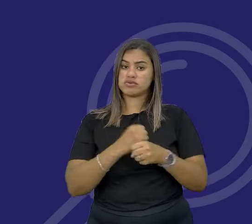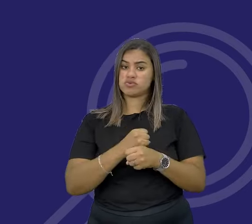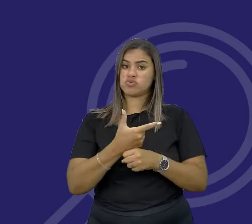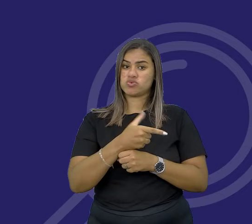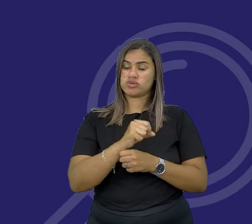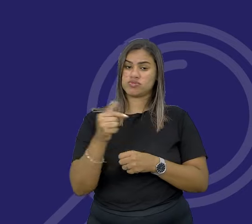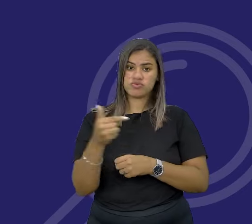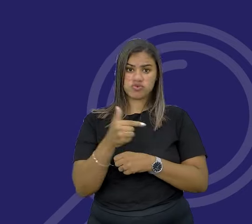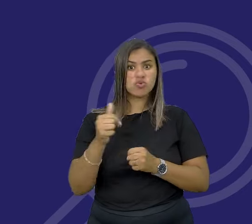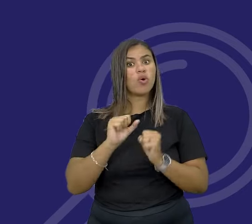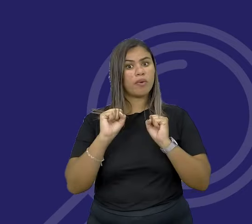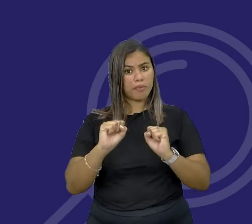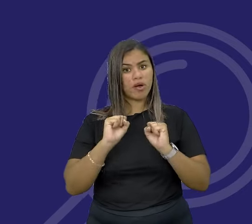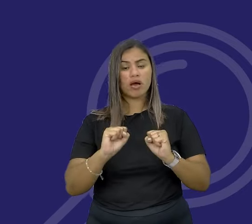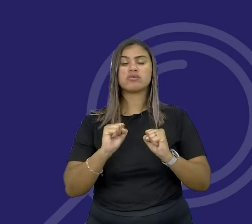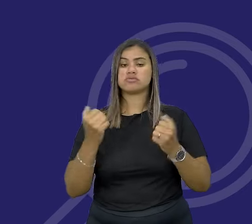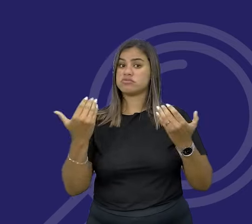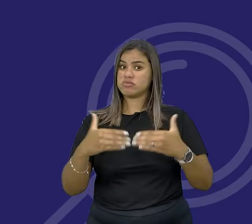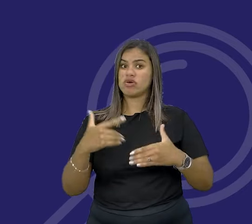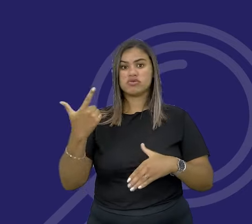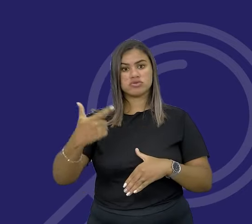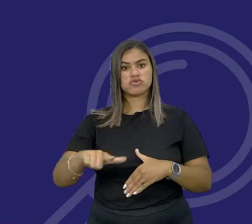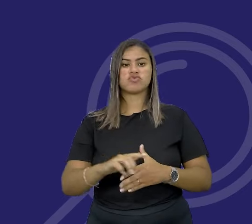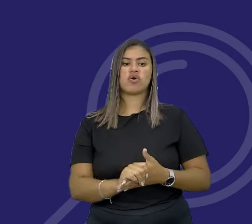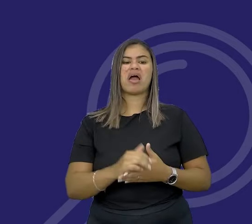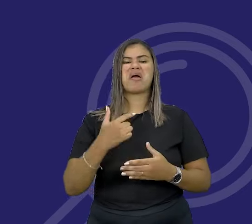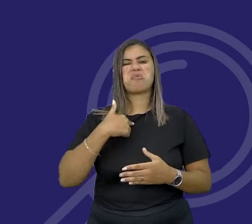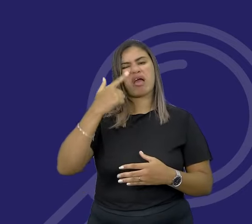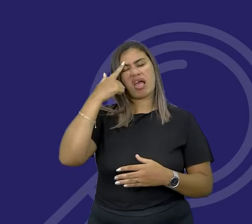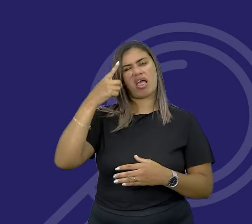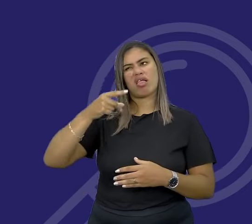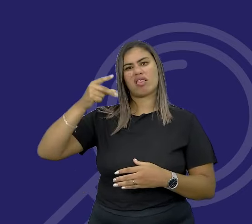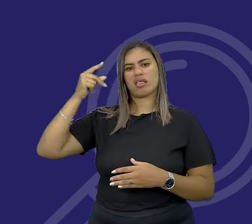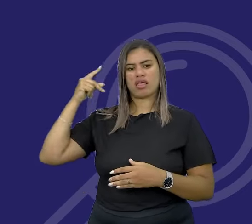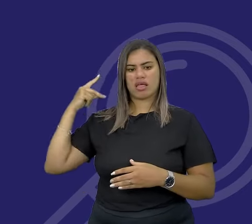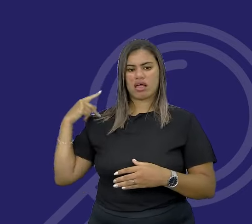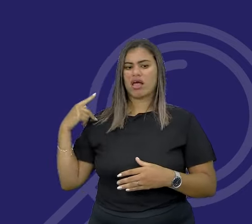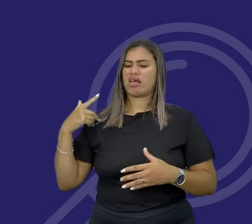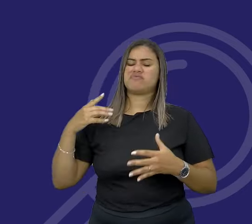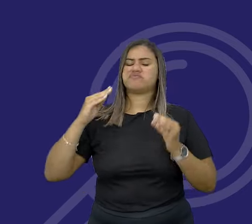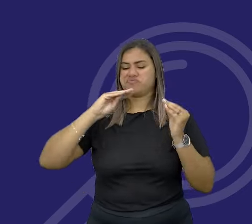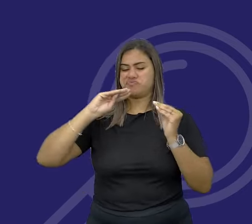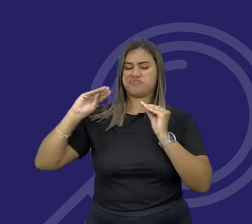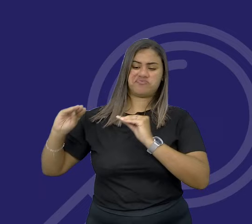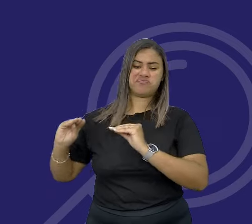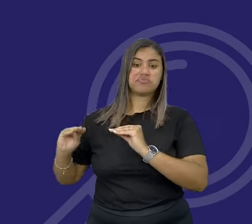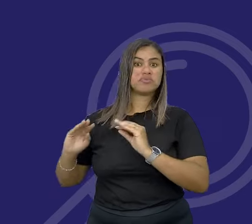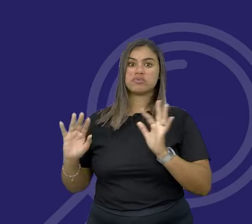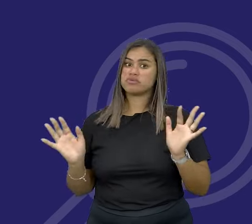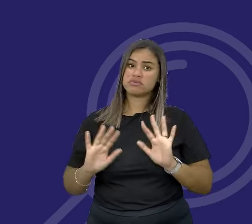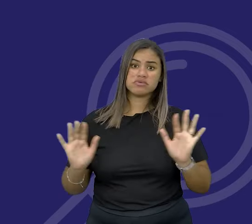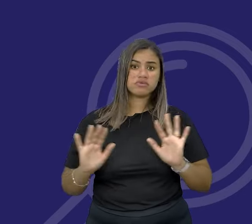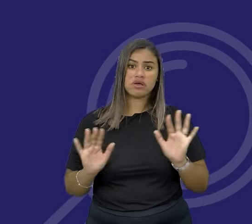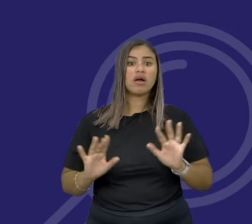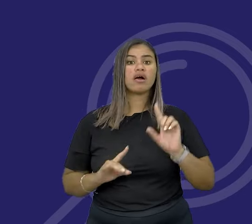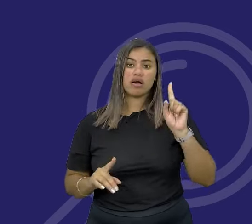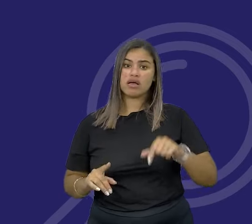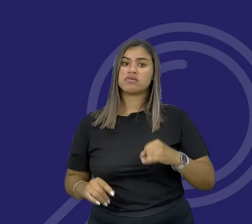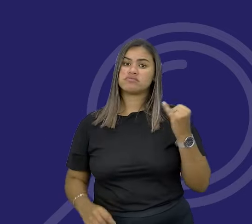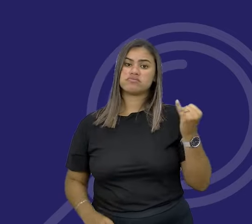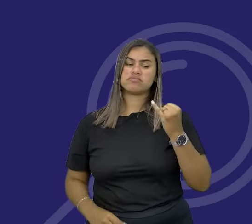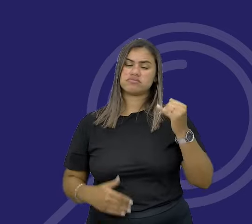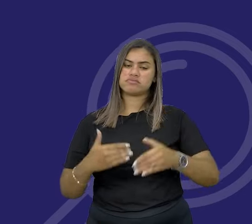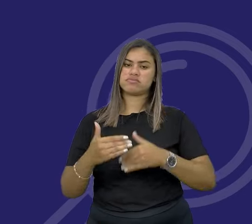2022. Então, eu não posso achar porque ela é antiga que eu vou pular ela. Ela é muito importante para